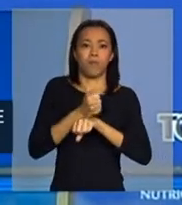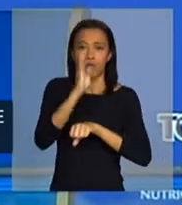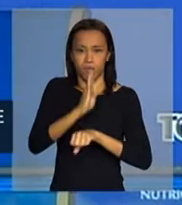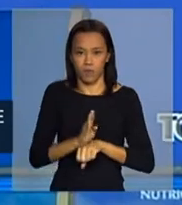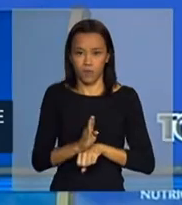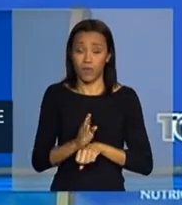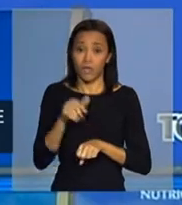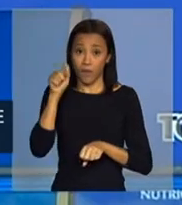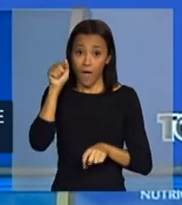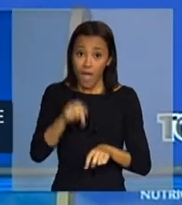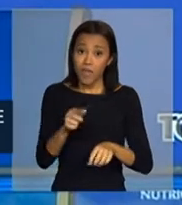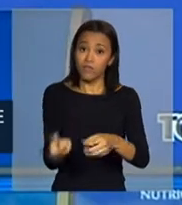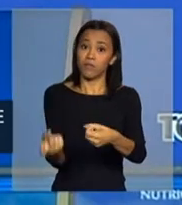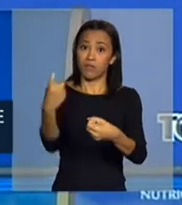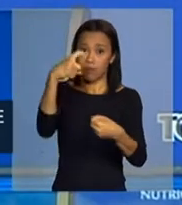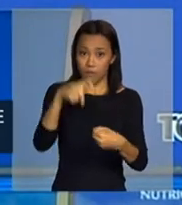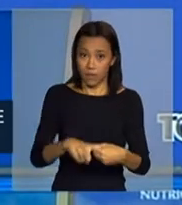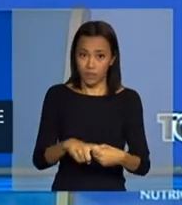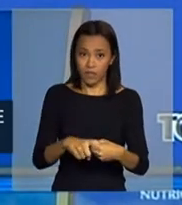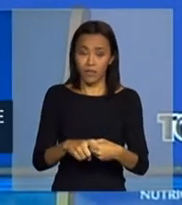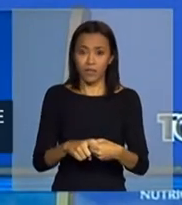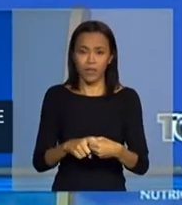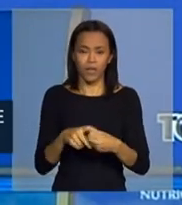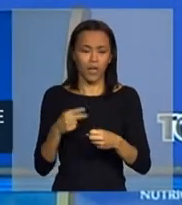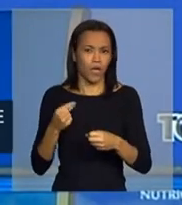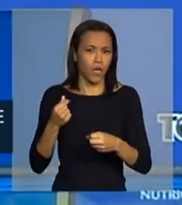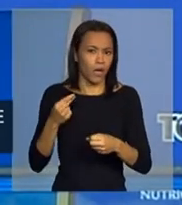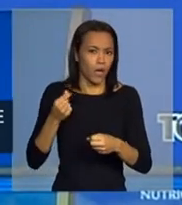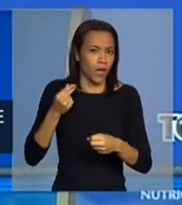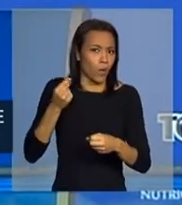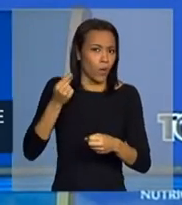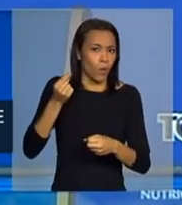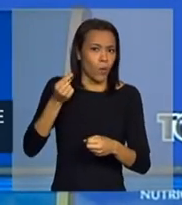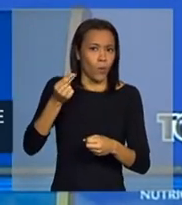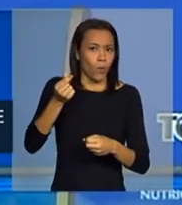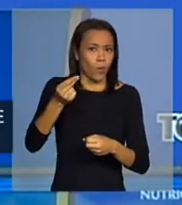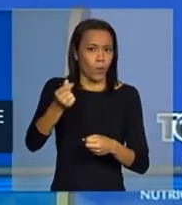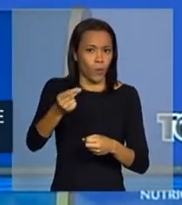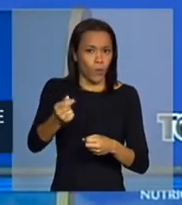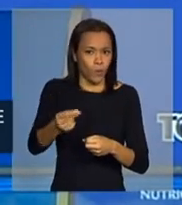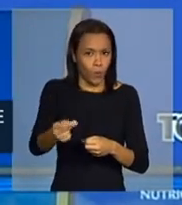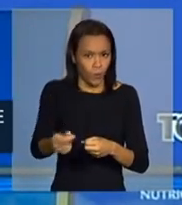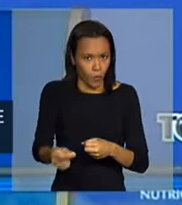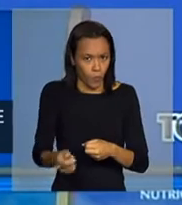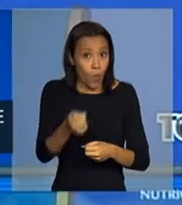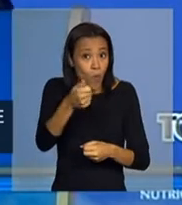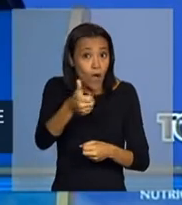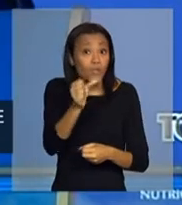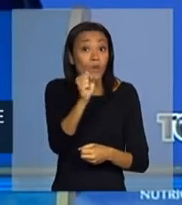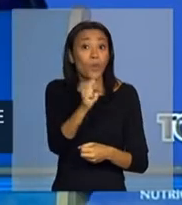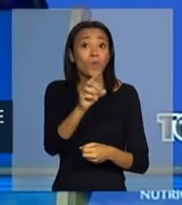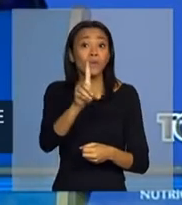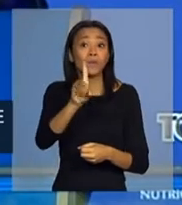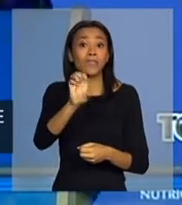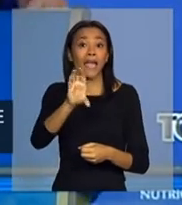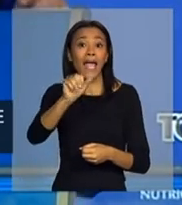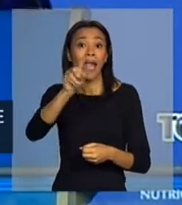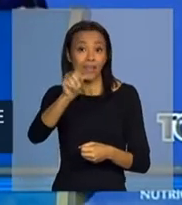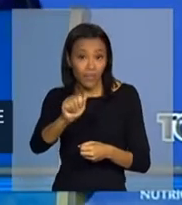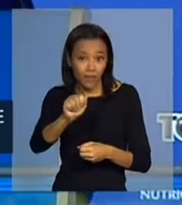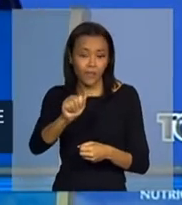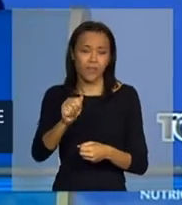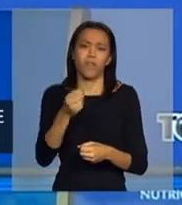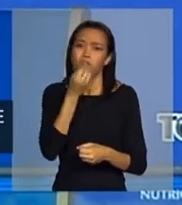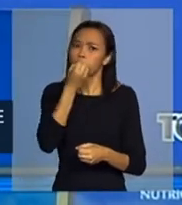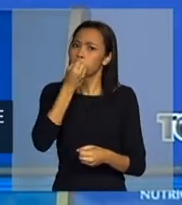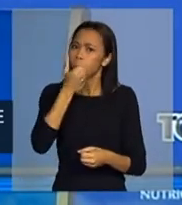Essa foi uma parceria construída ao longo de 8 décadas, de quase 8 décadas, uma parceria muito